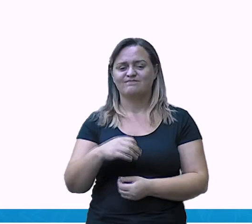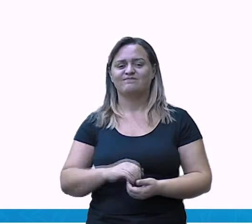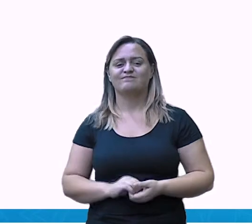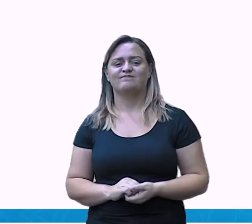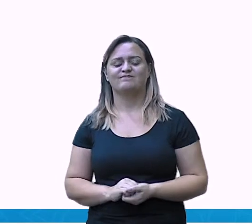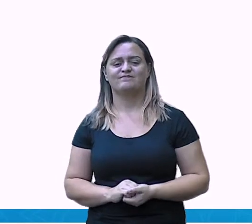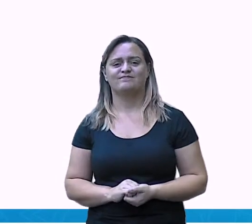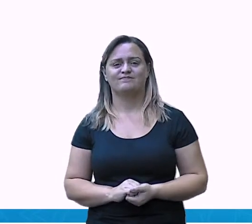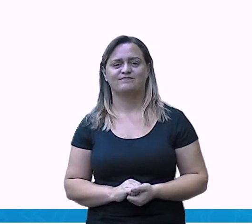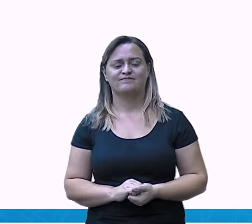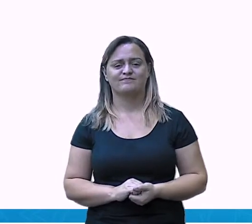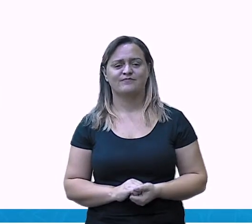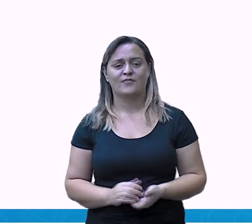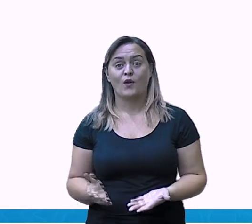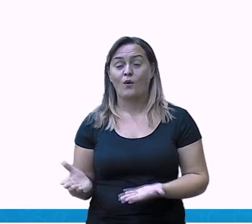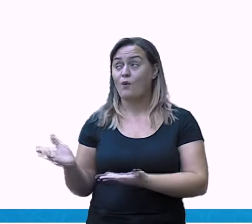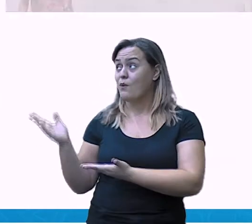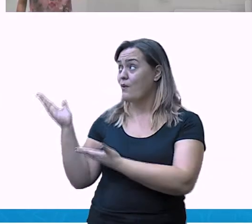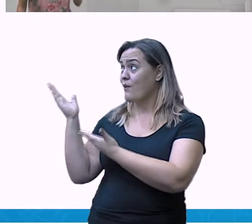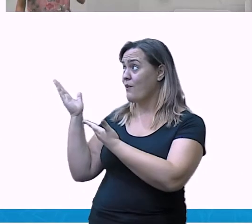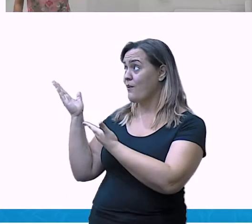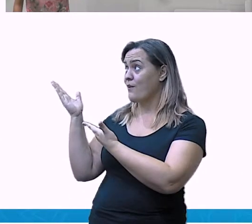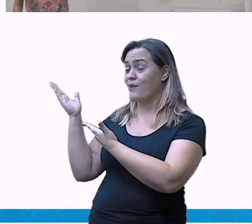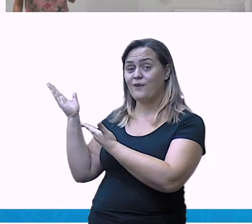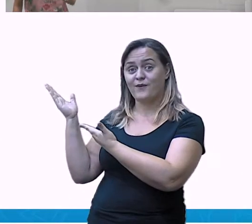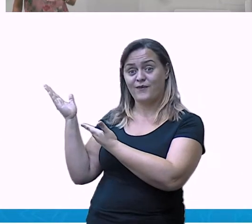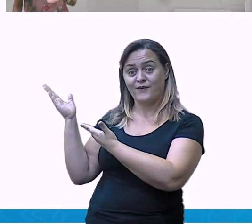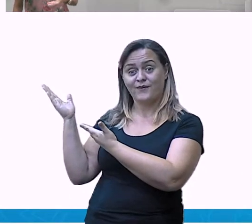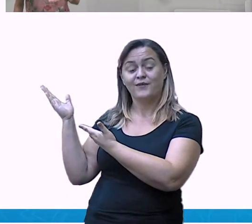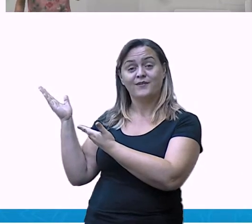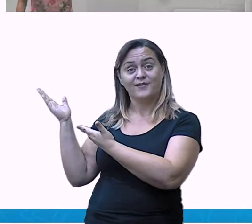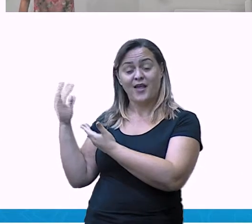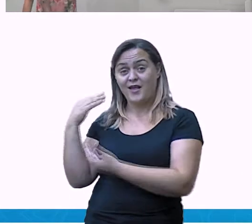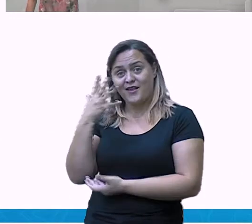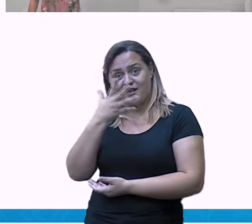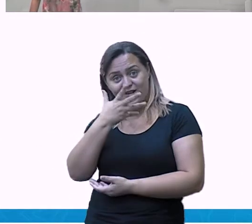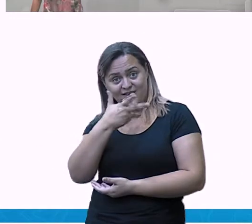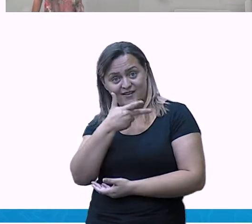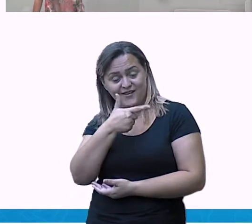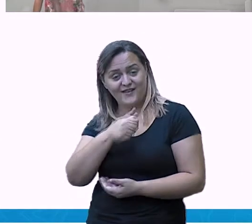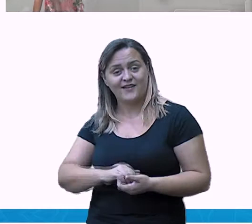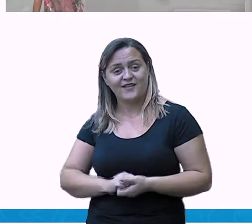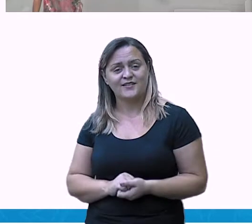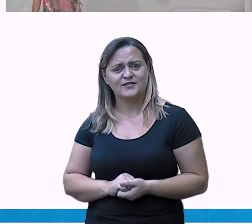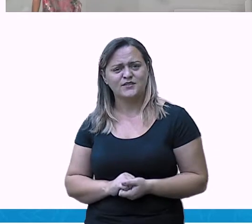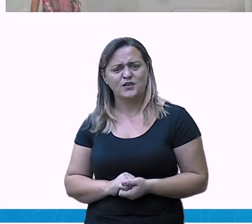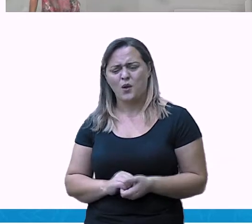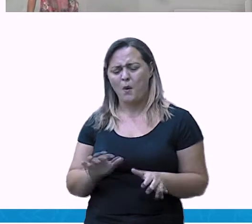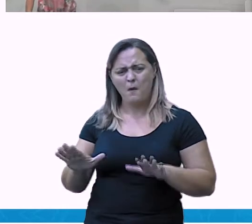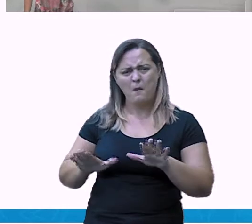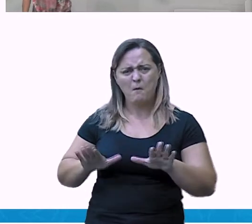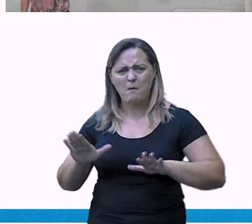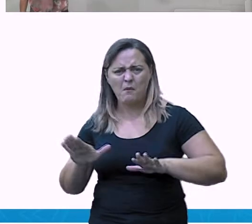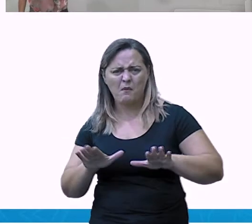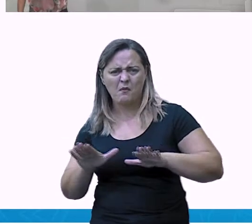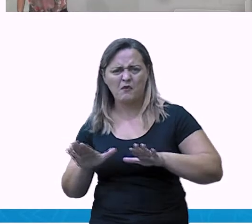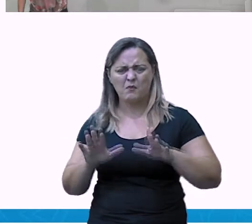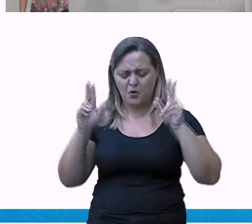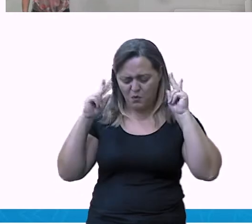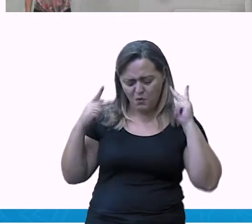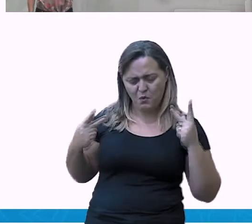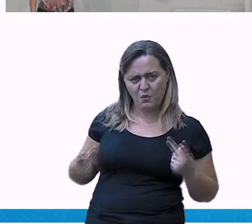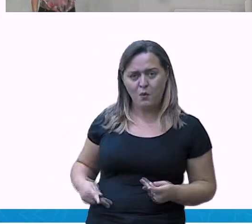esquelético. Gente, olha que imagem linda! Desses movimentos aí que o